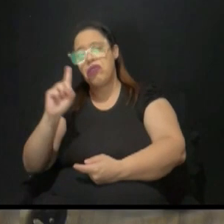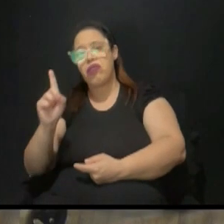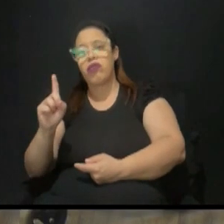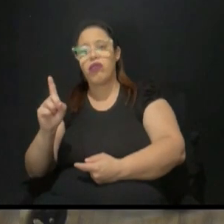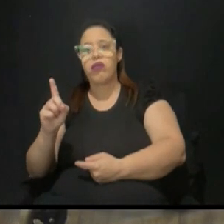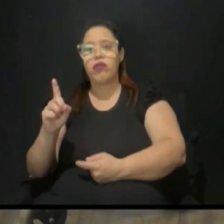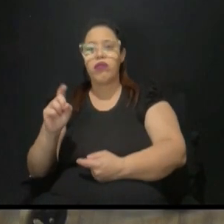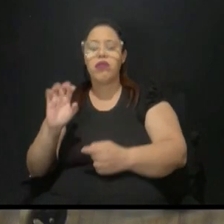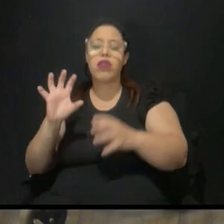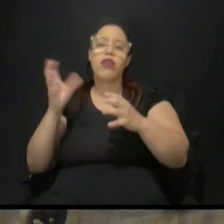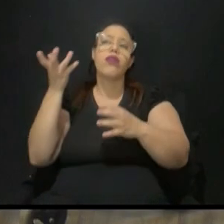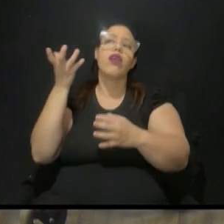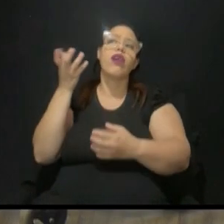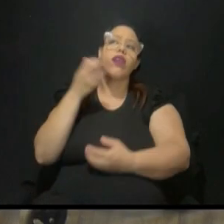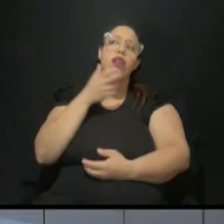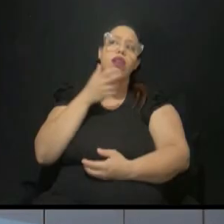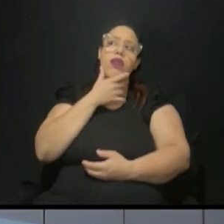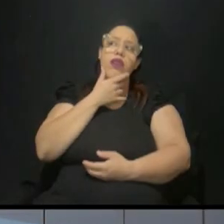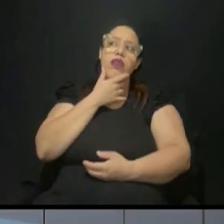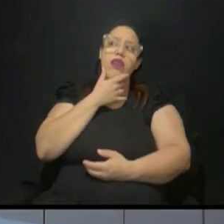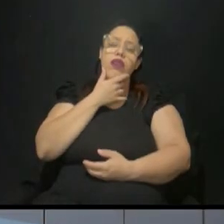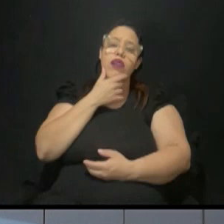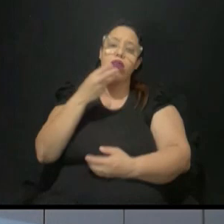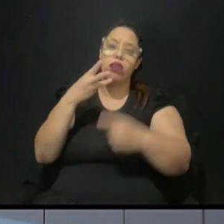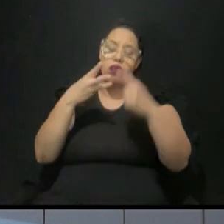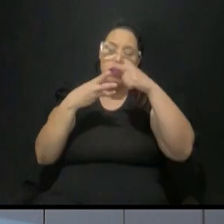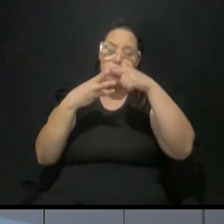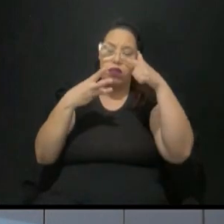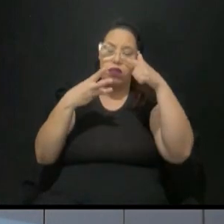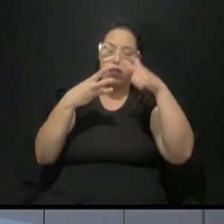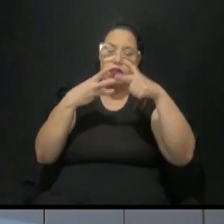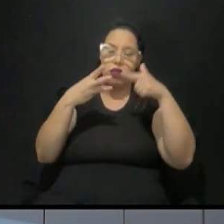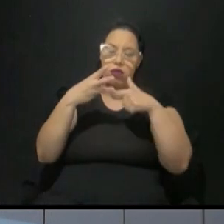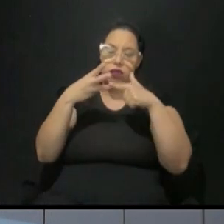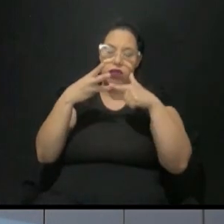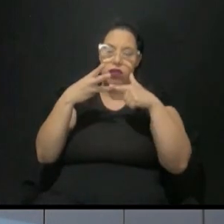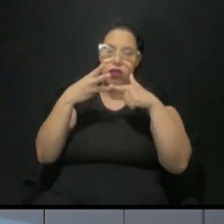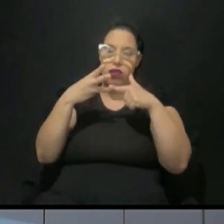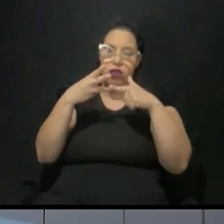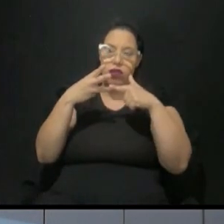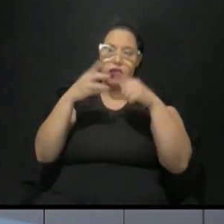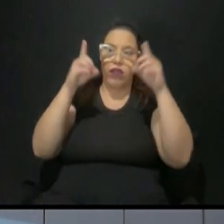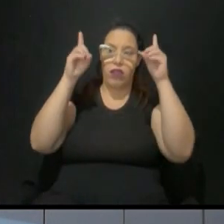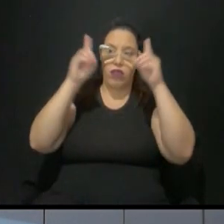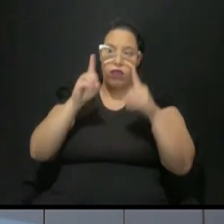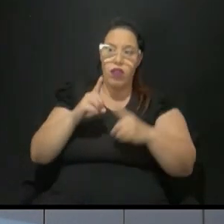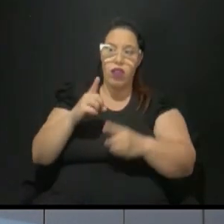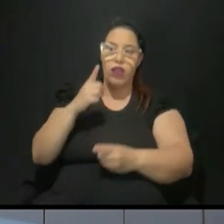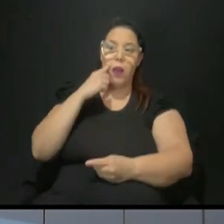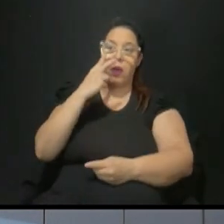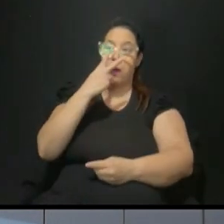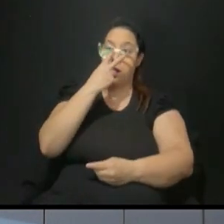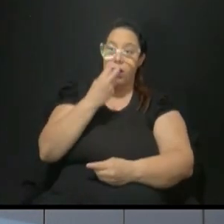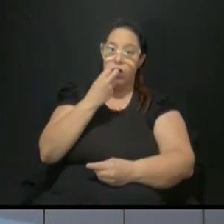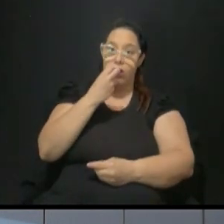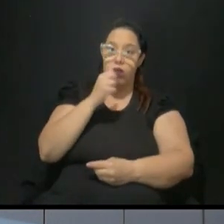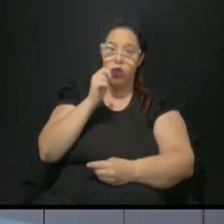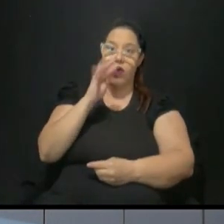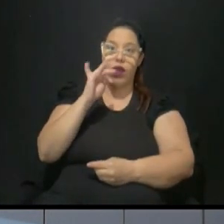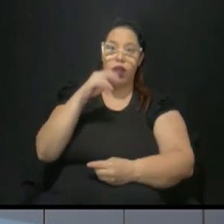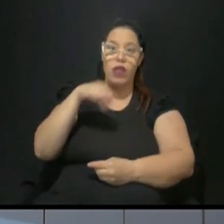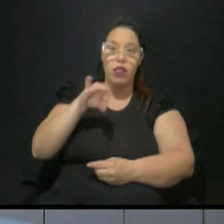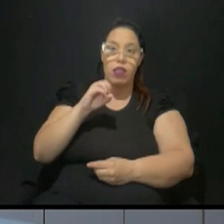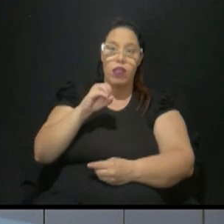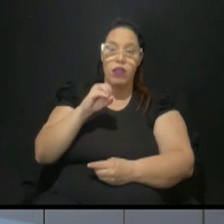acontece? A gente tem 3 categorias de deficiência visual no atletismo, né, no esporte paralímpico de uma maneira